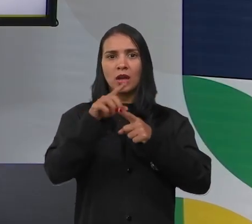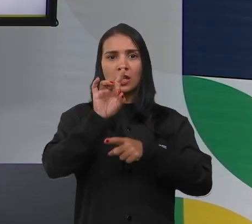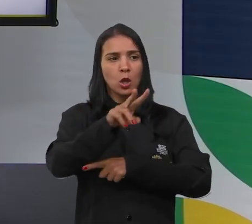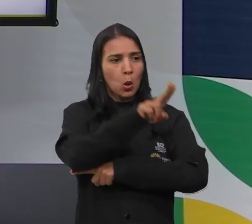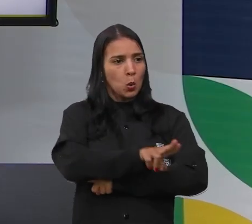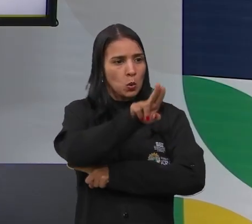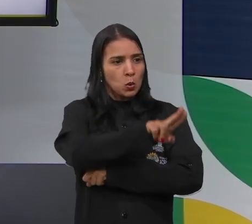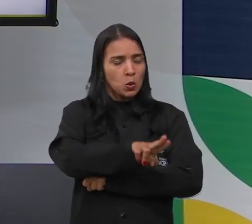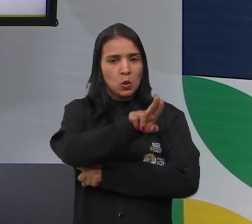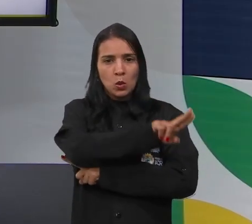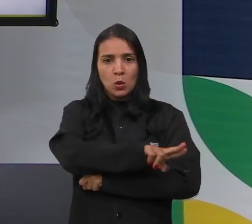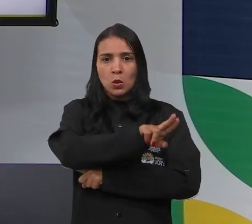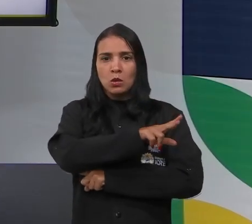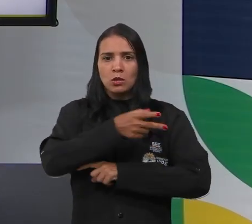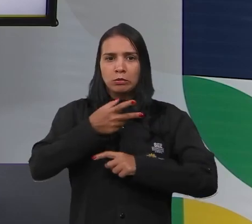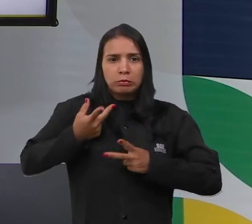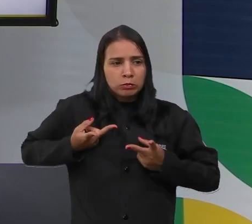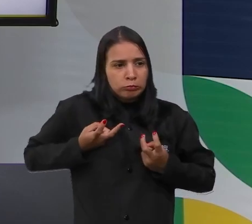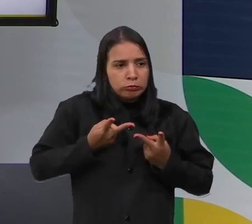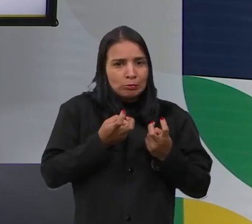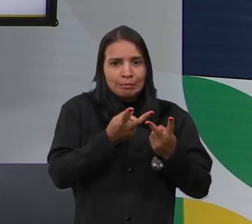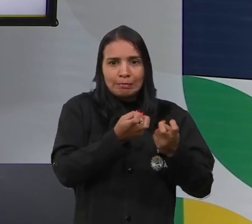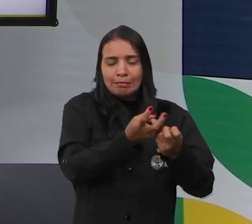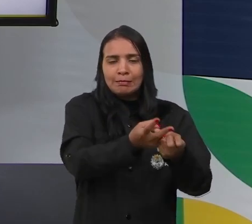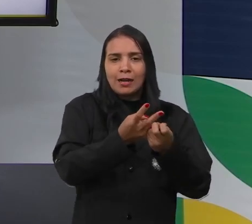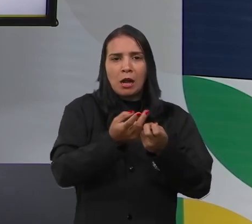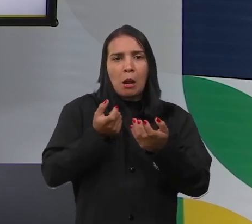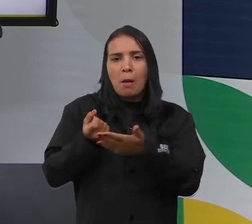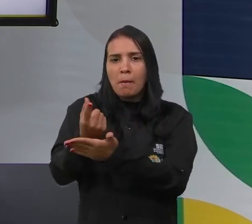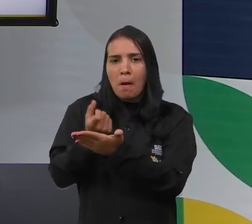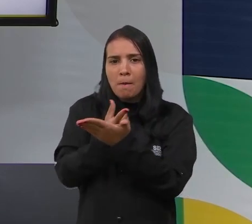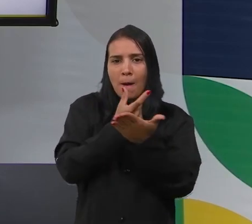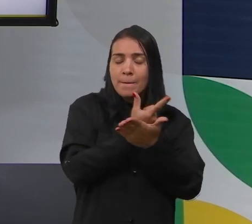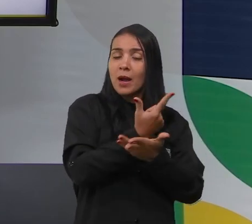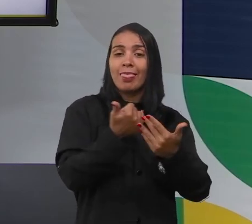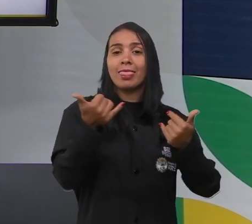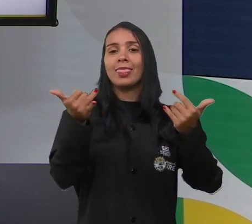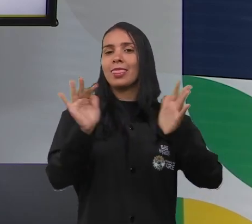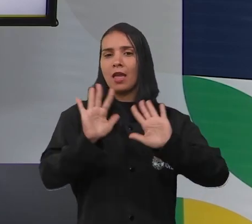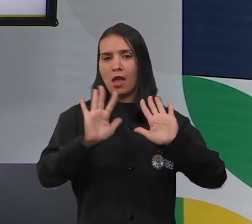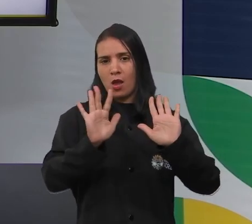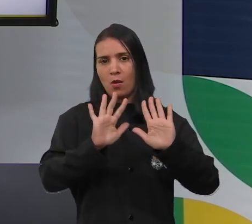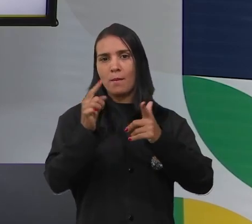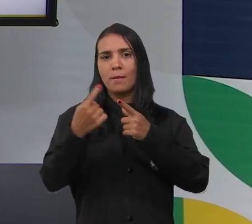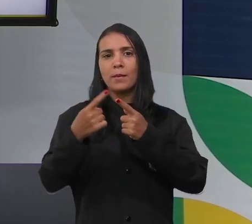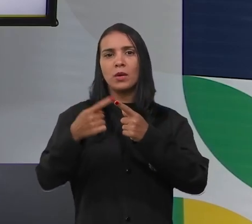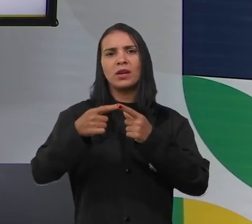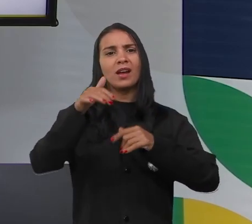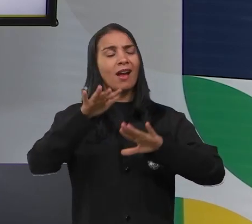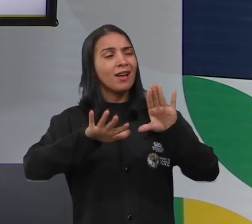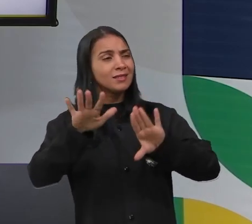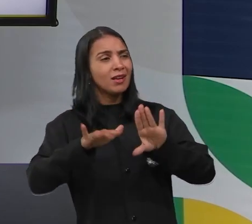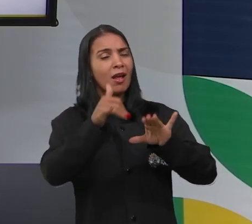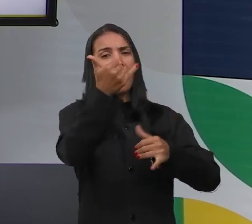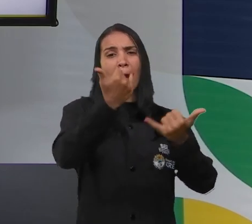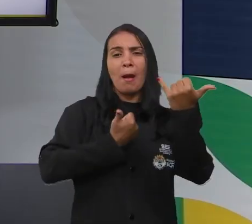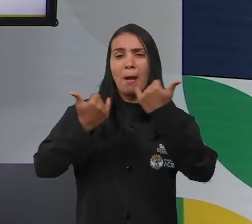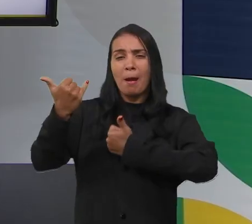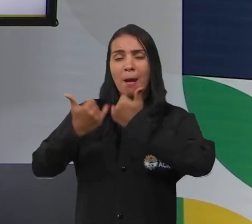sair executando e consumindo de forma descontrolada, só porque é modinha, só porque fulano falou,